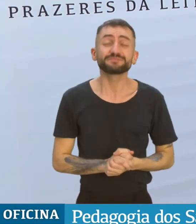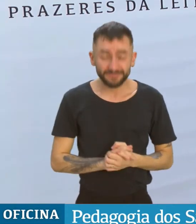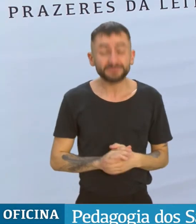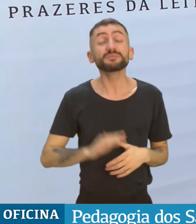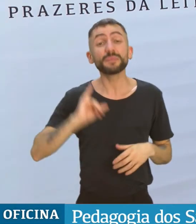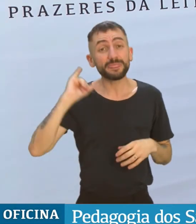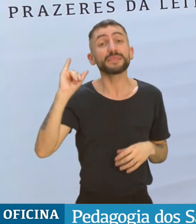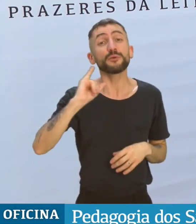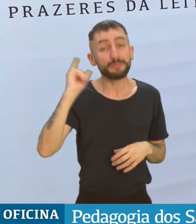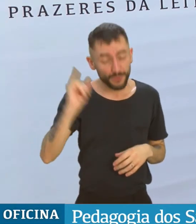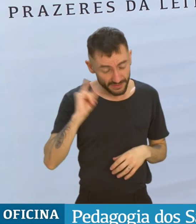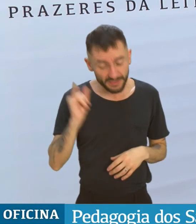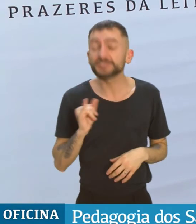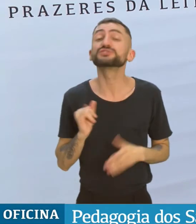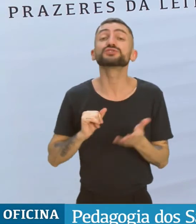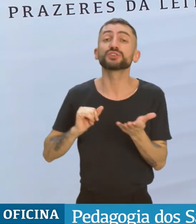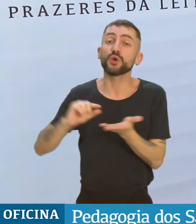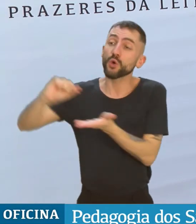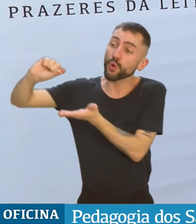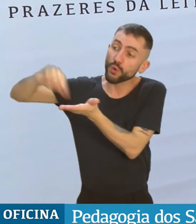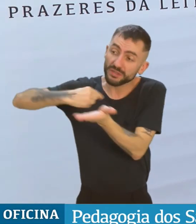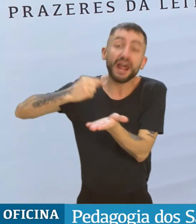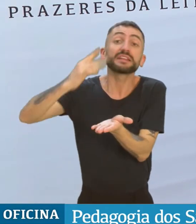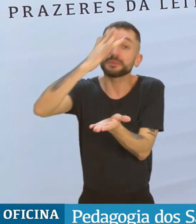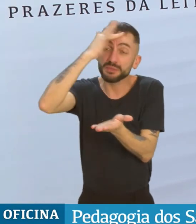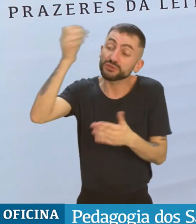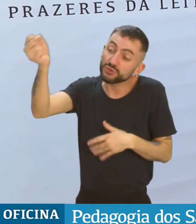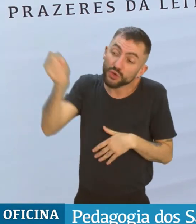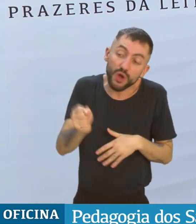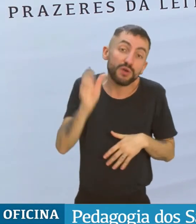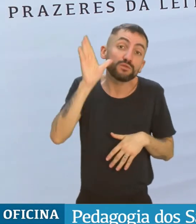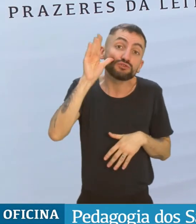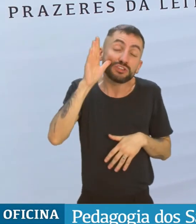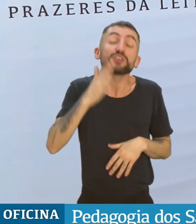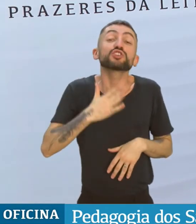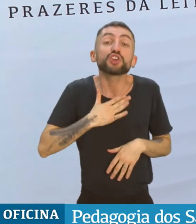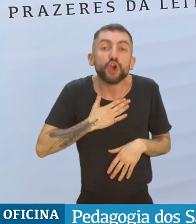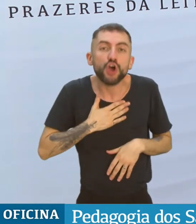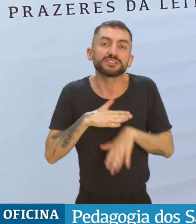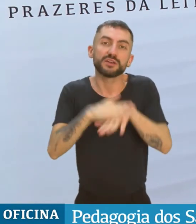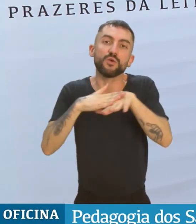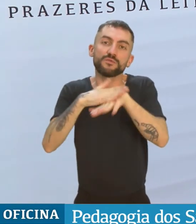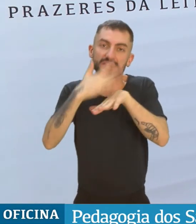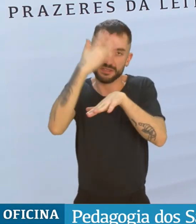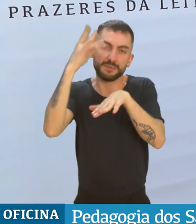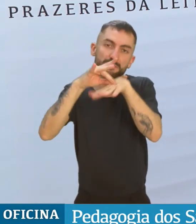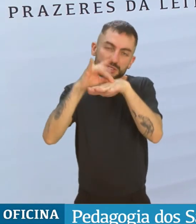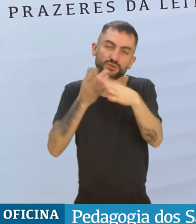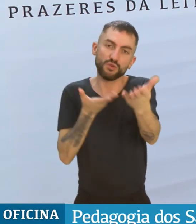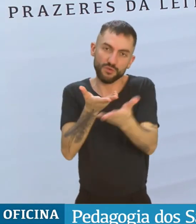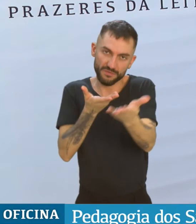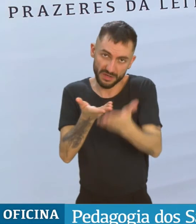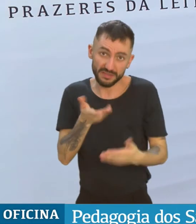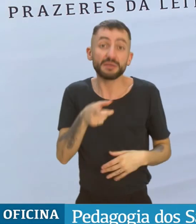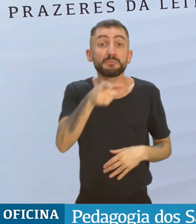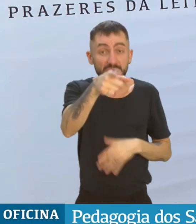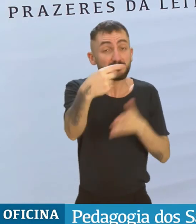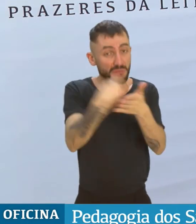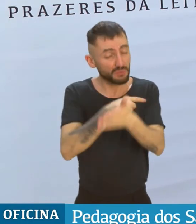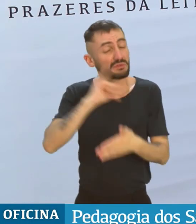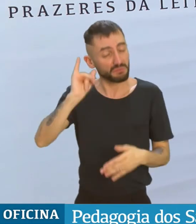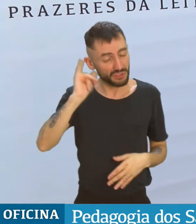ter pessoas que não têm nenhum receio de estar falando com outras pessoas ali. Mas eu achei muito importante essa sua